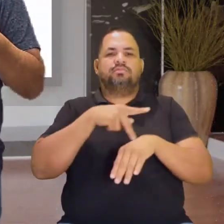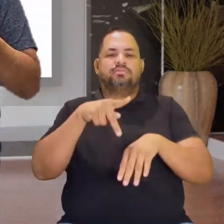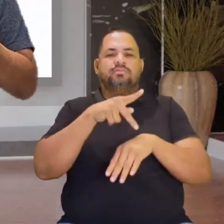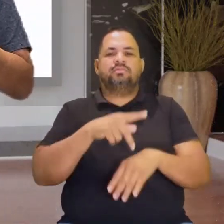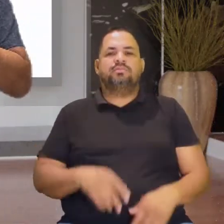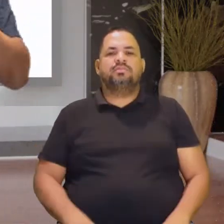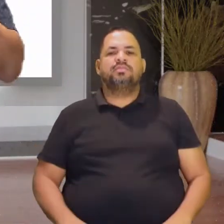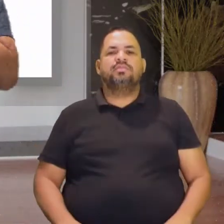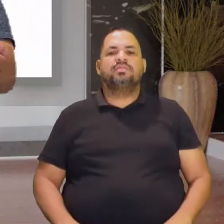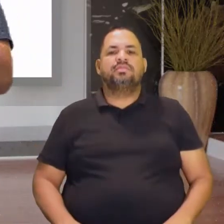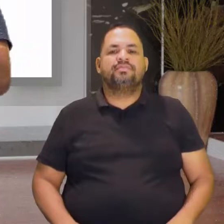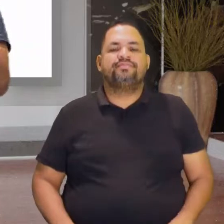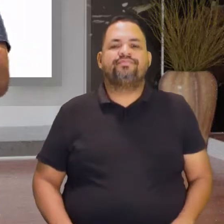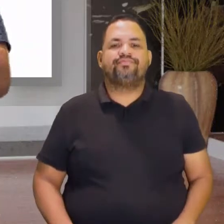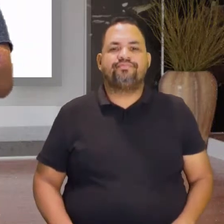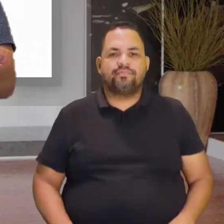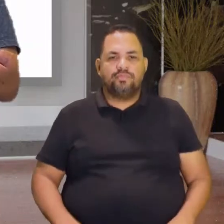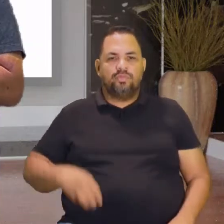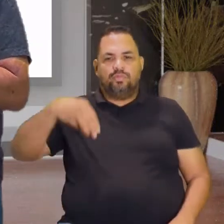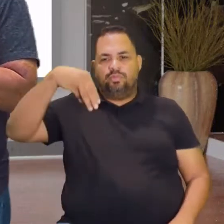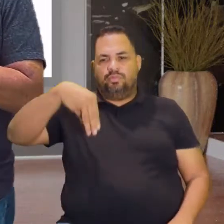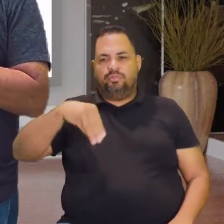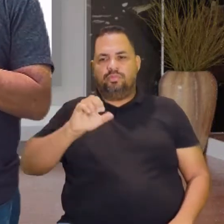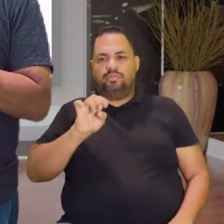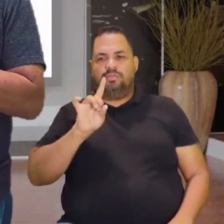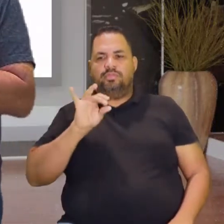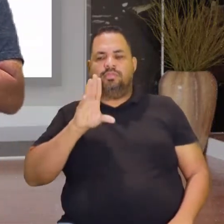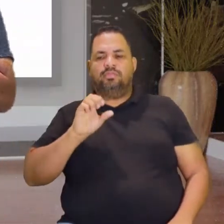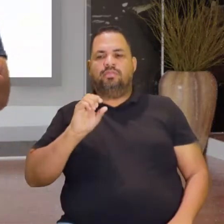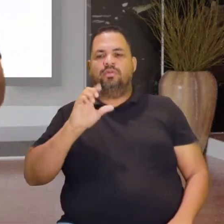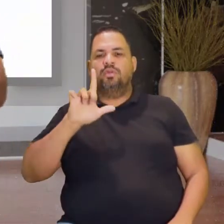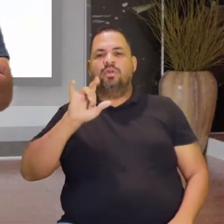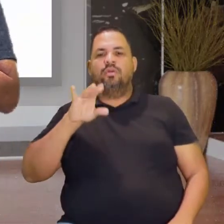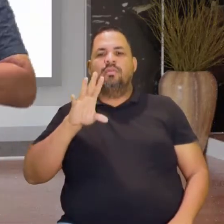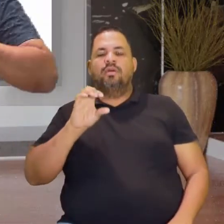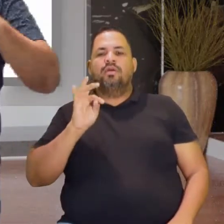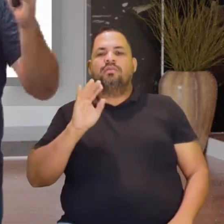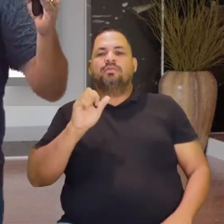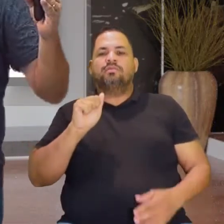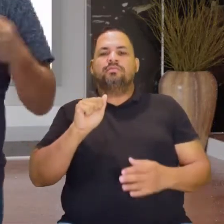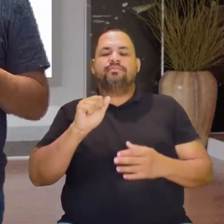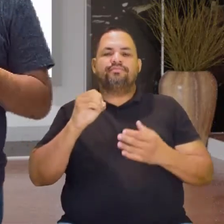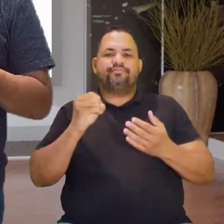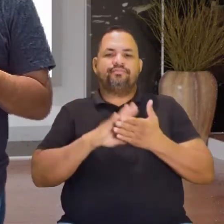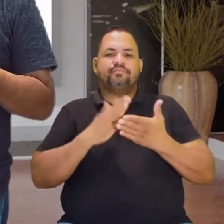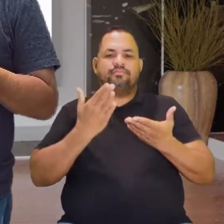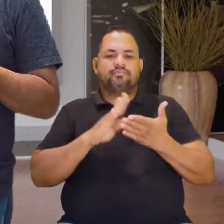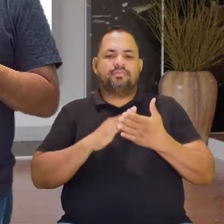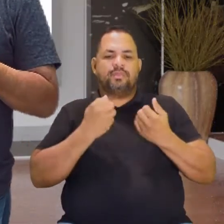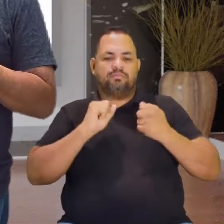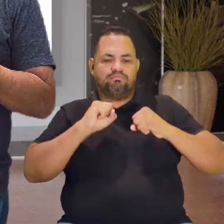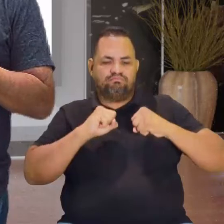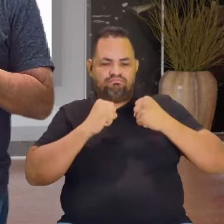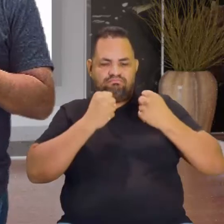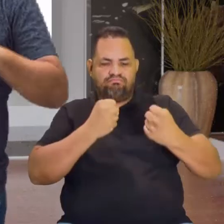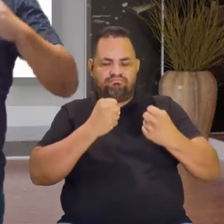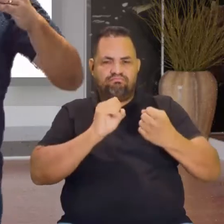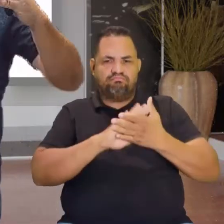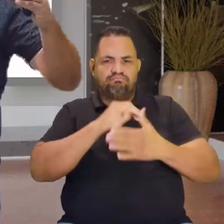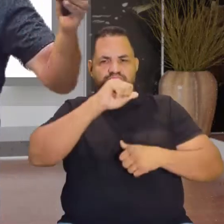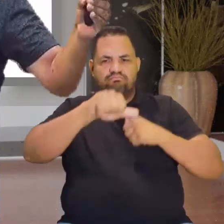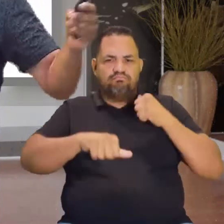novas. Né? O Monteiro Lobato, como uma pessoa assim que resiste a mudanças, né? Como uma